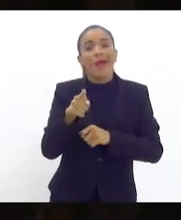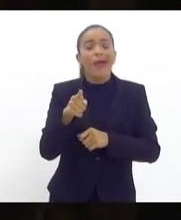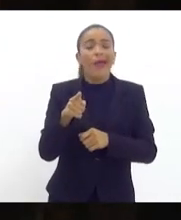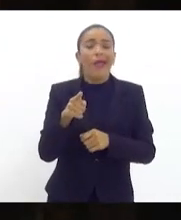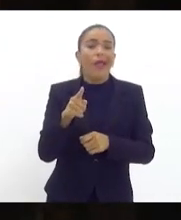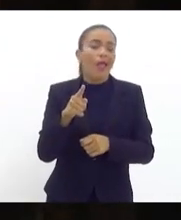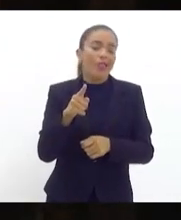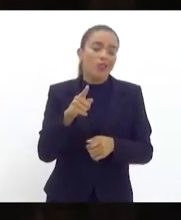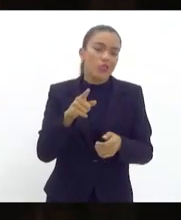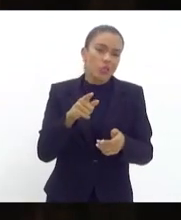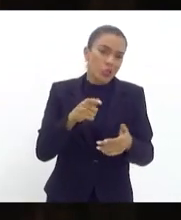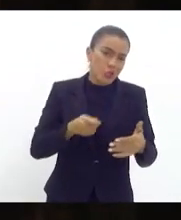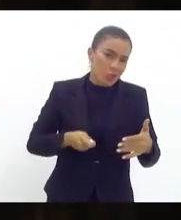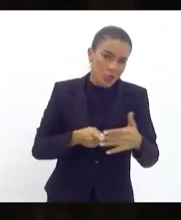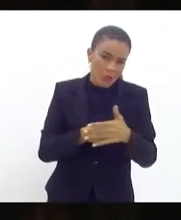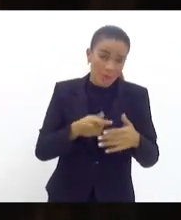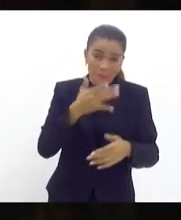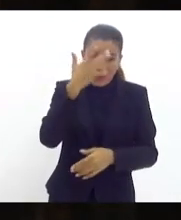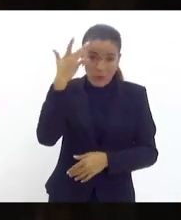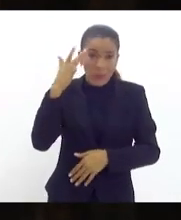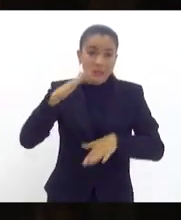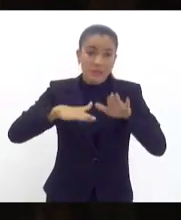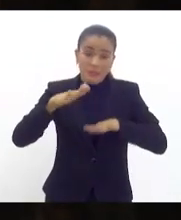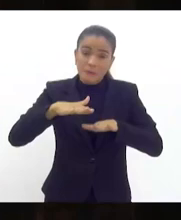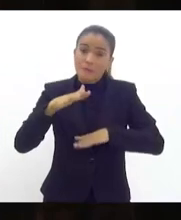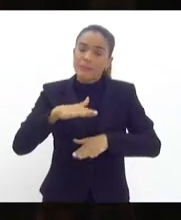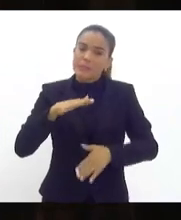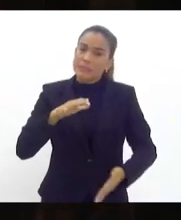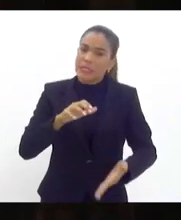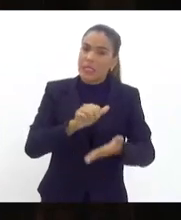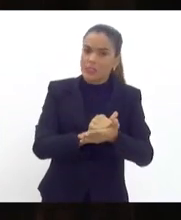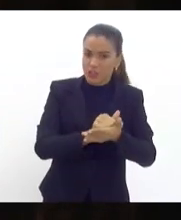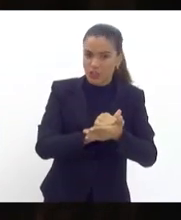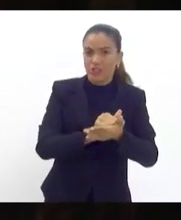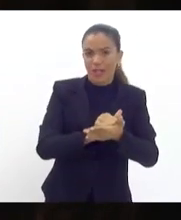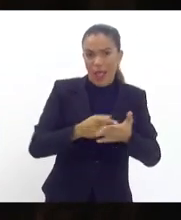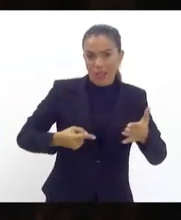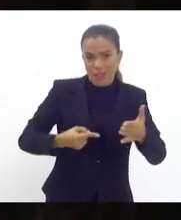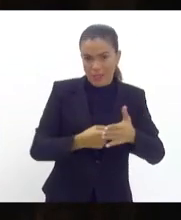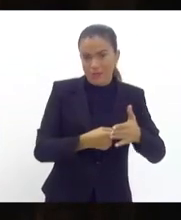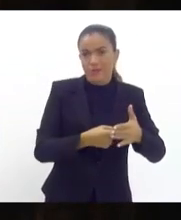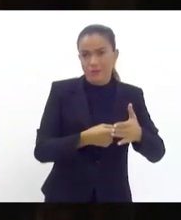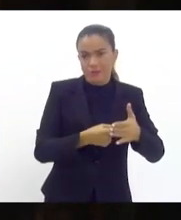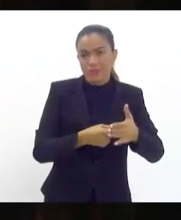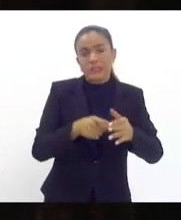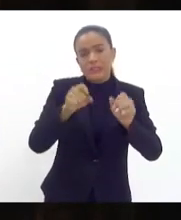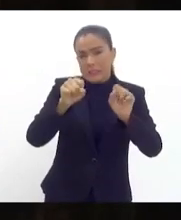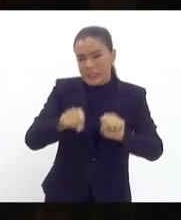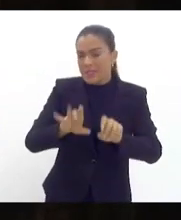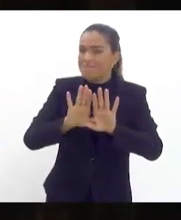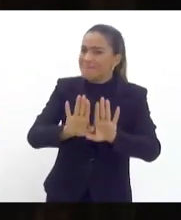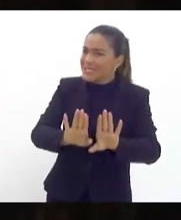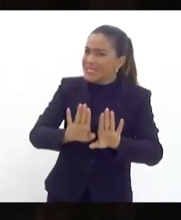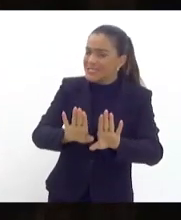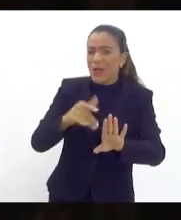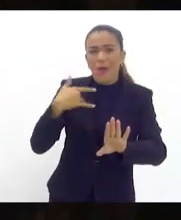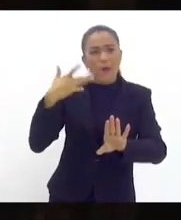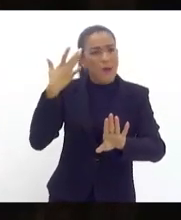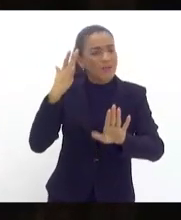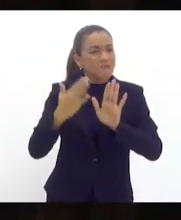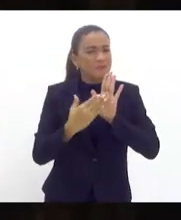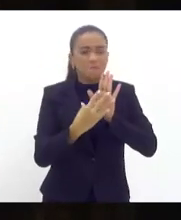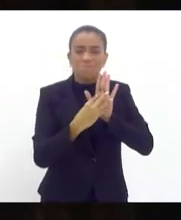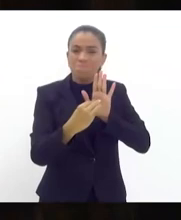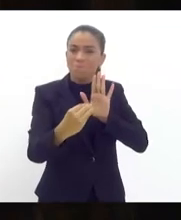compulsória porque a pessoa tem que às vezes noticiar o registro sim mas eu acho que ela reflete também